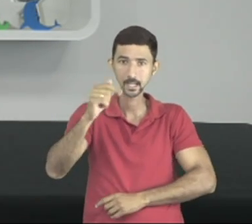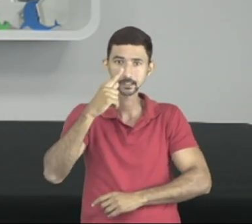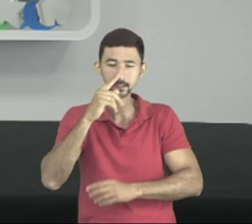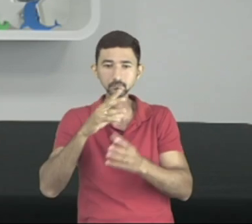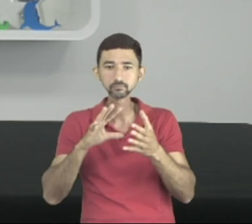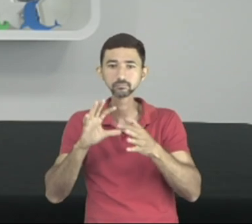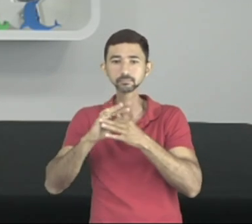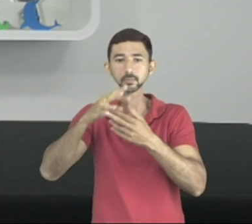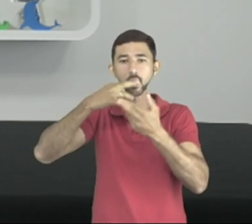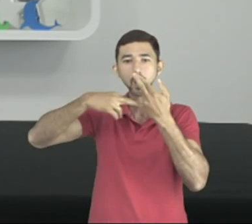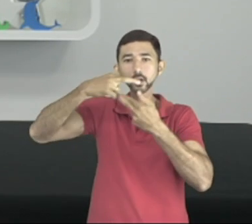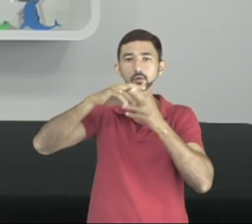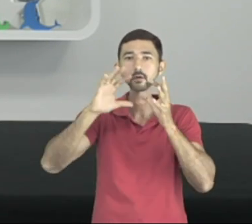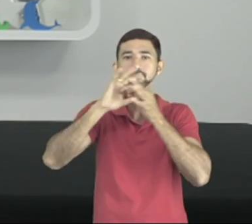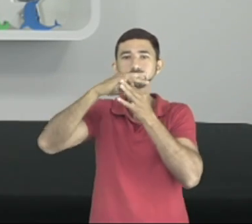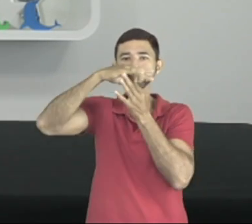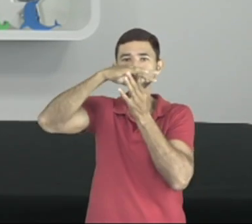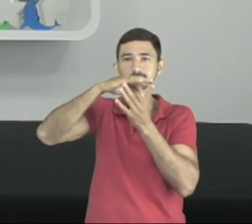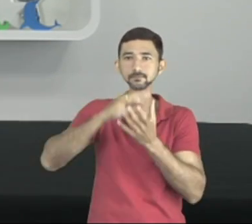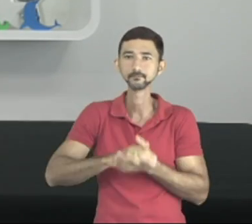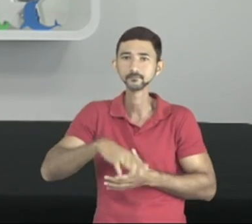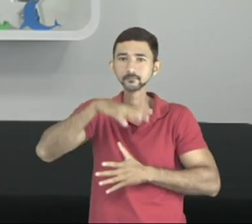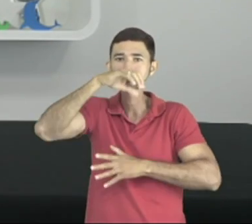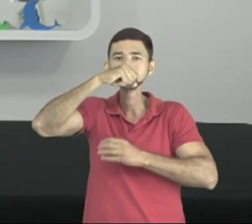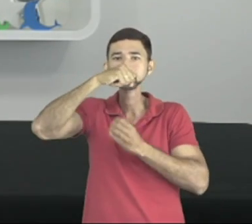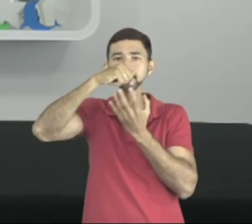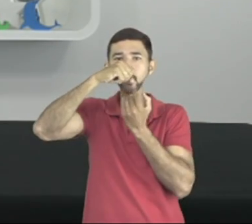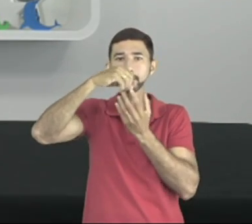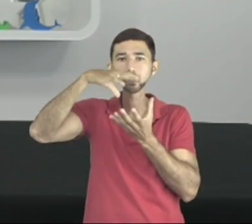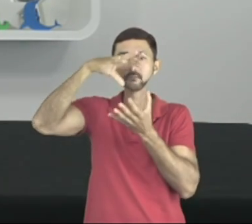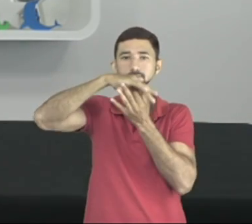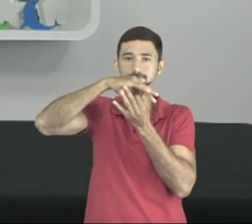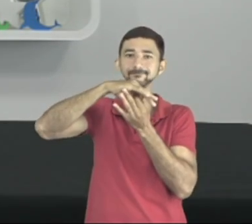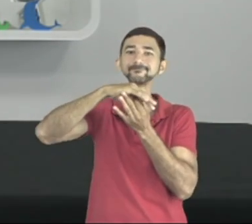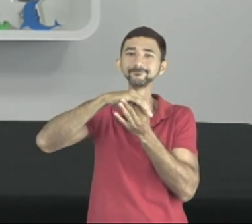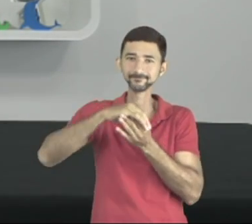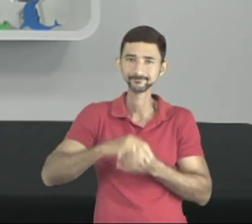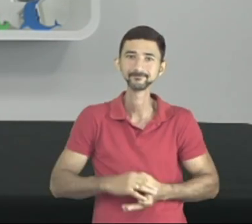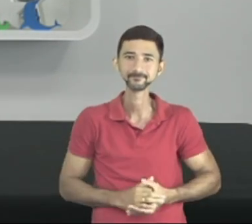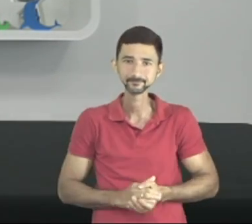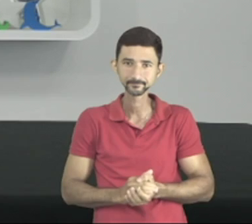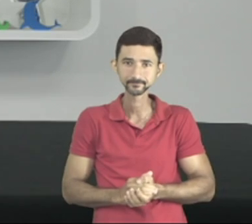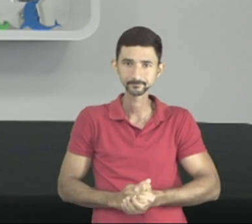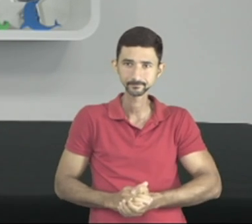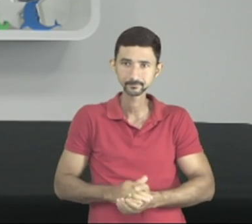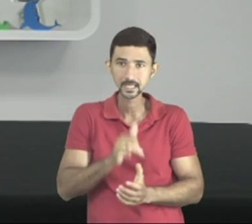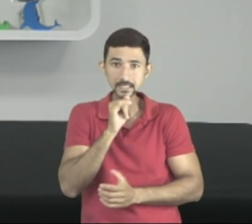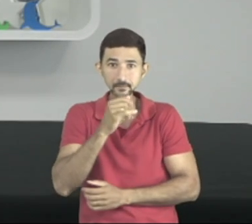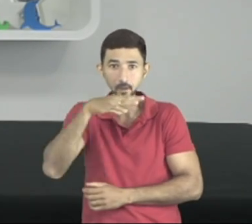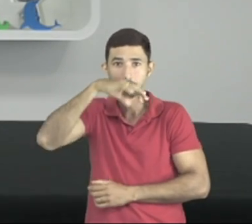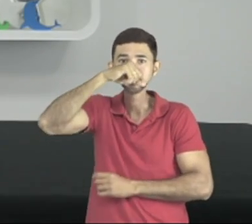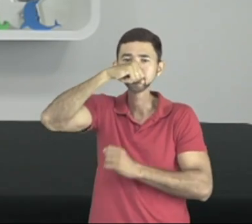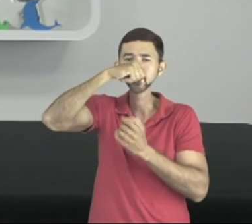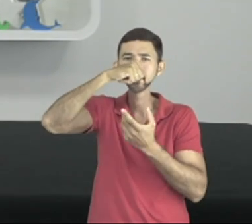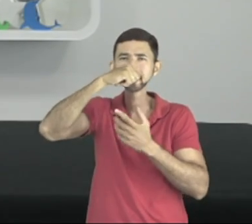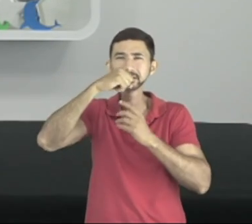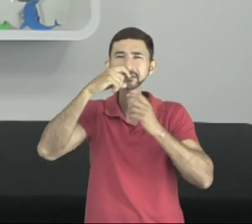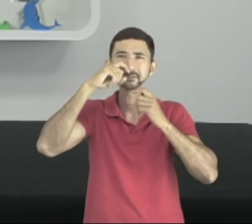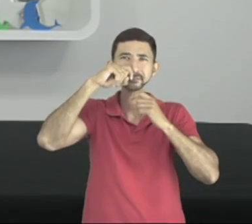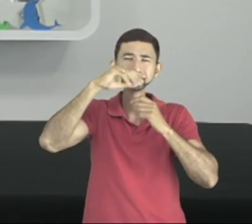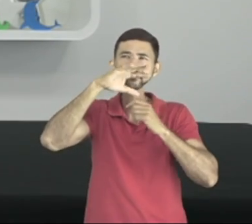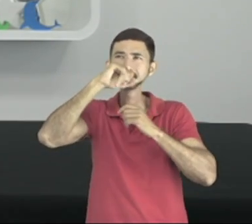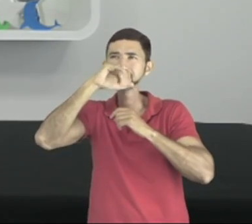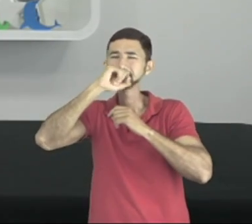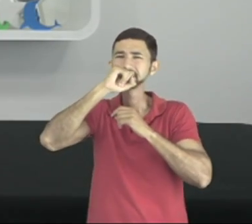estão relacionados. Paladar e olfato estão relacionados. Tá? Se eu perco o olfato, geralmente eu